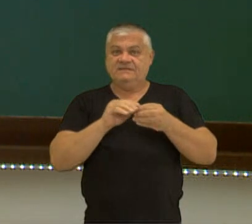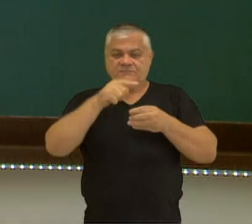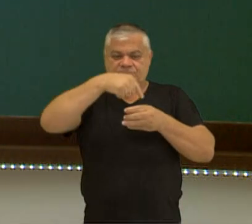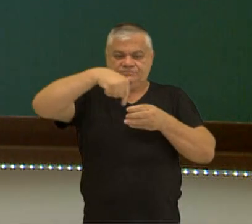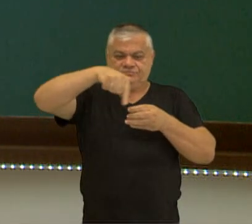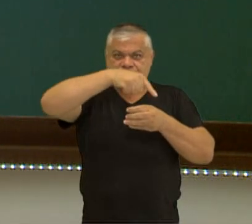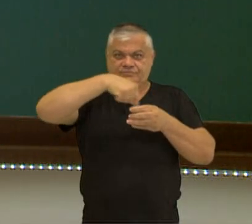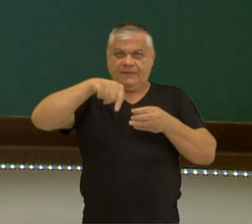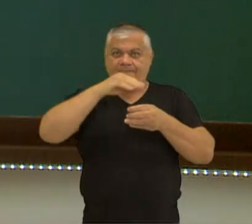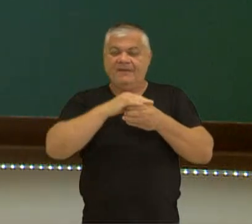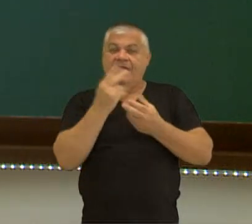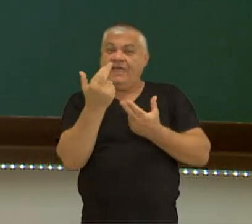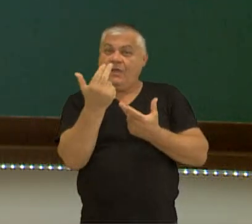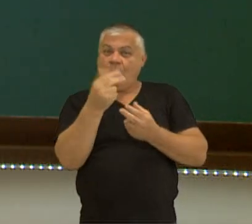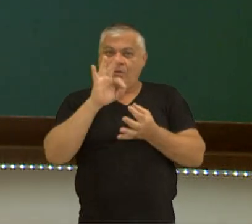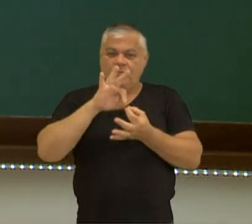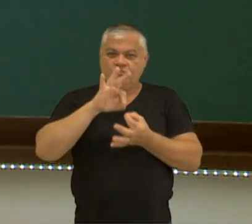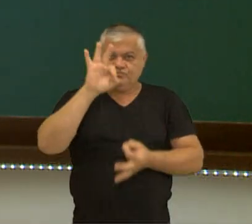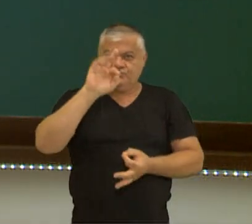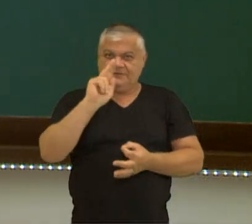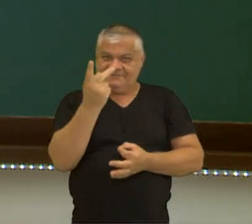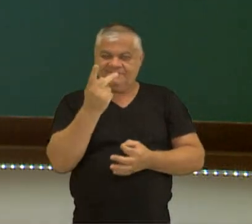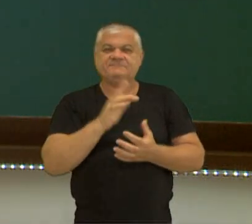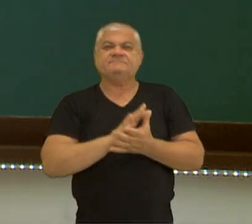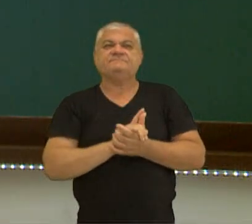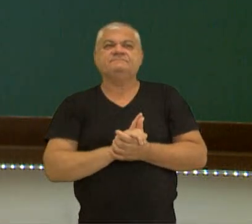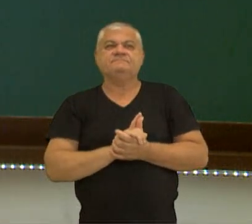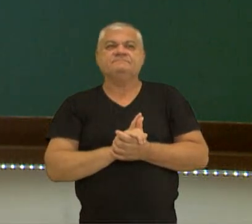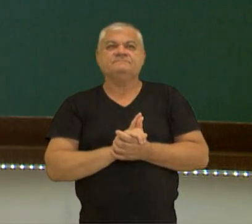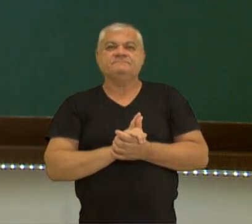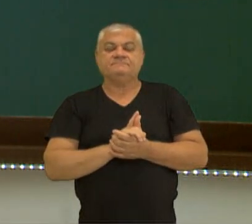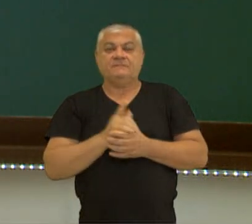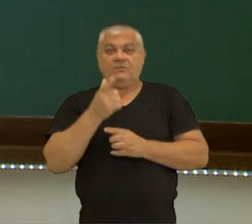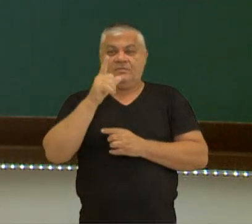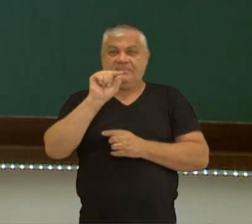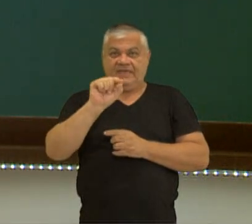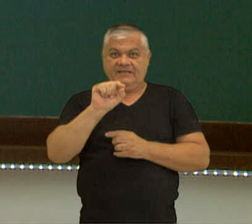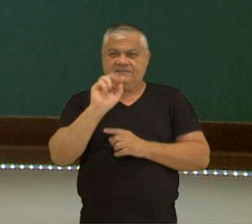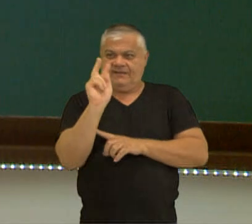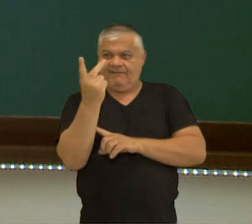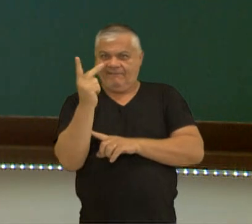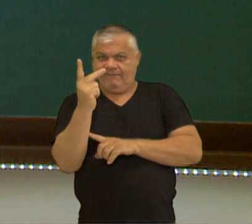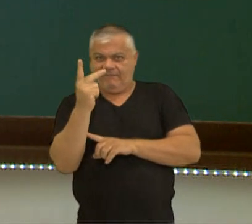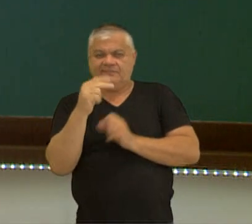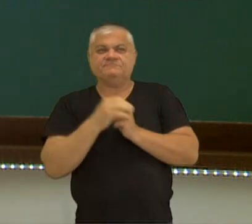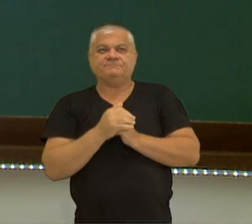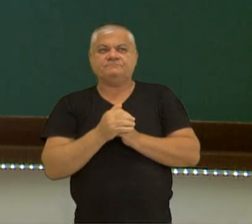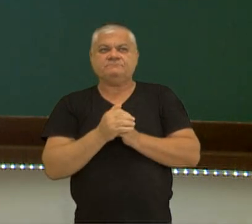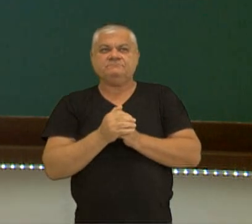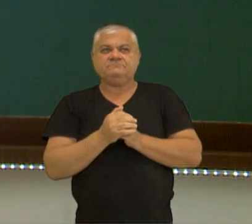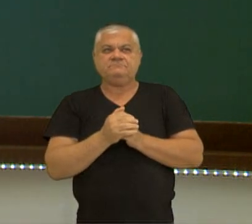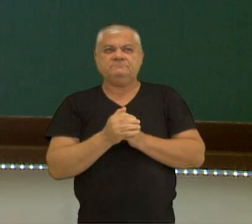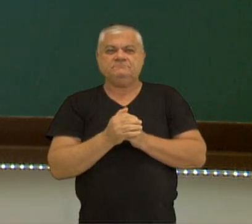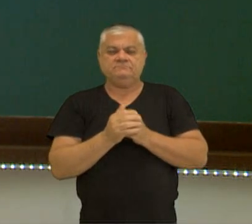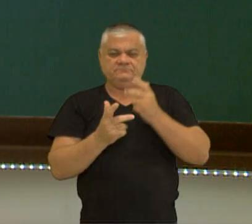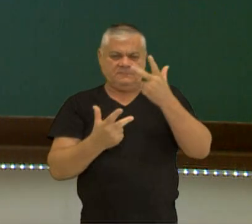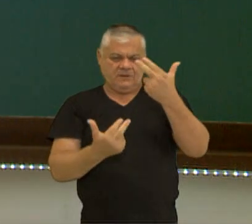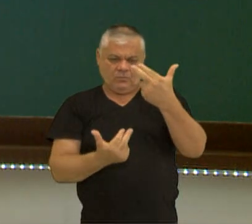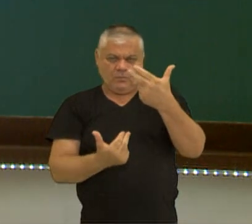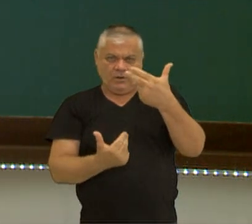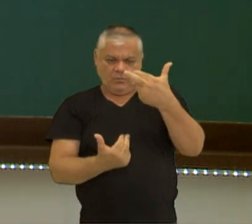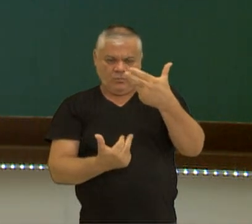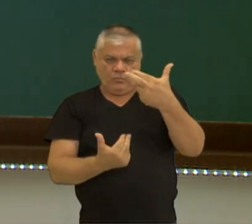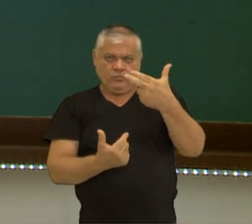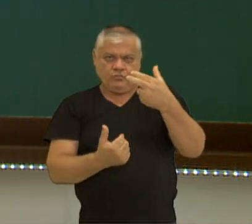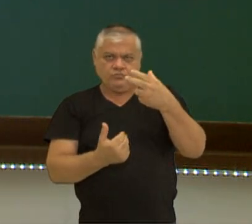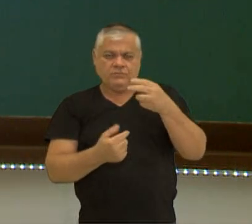da base, é igual à altura. Então, lembrando que a altura é 10 centímetros, um cilindro equilátero tem os lados iguais, ou seja,